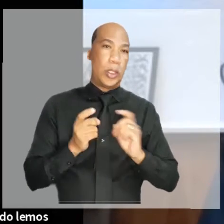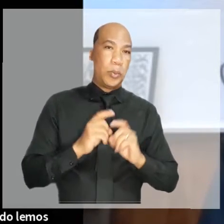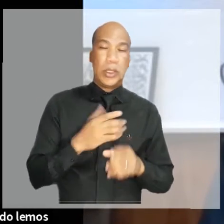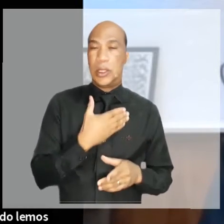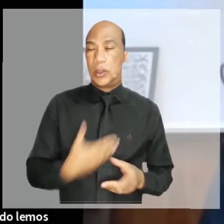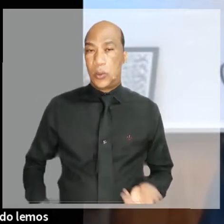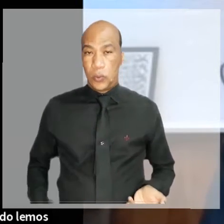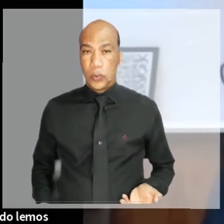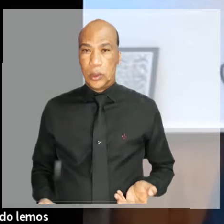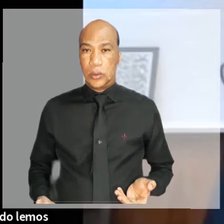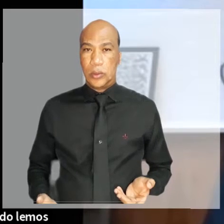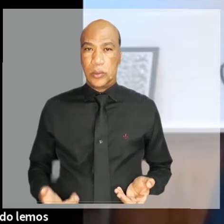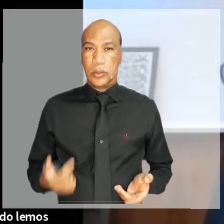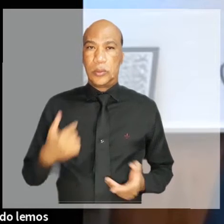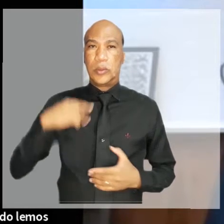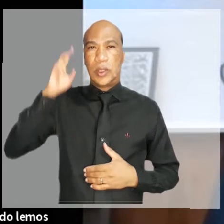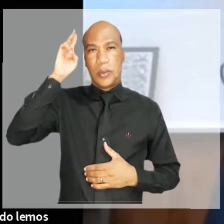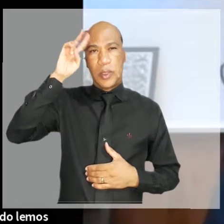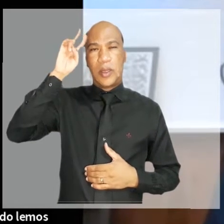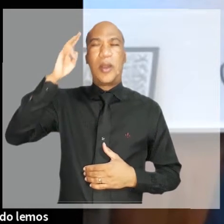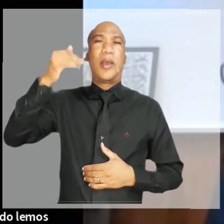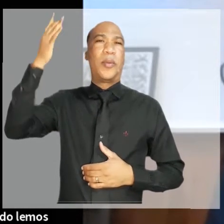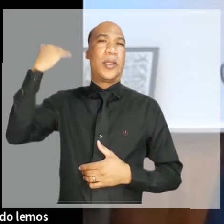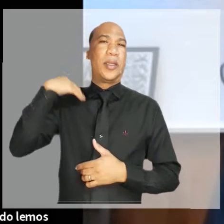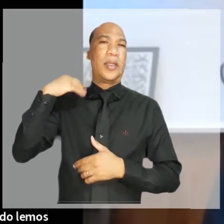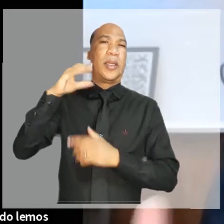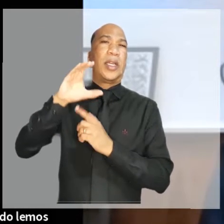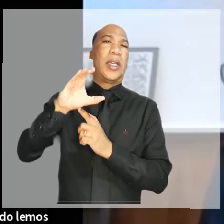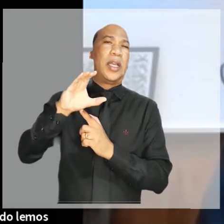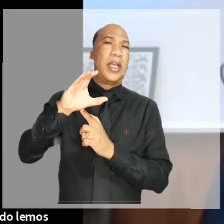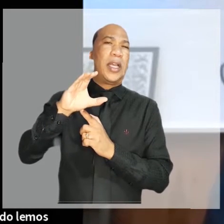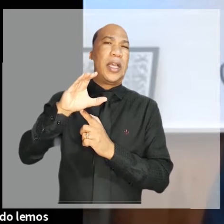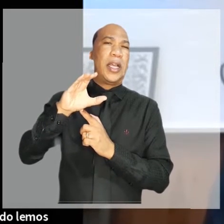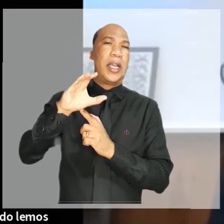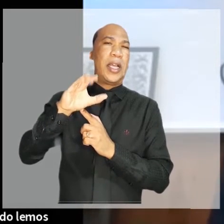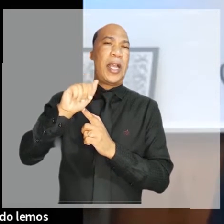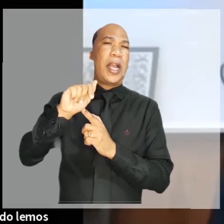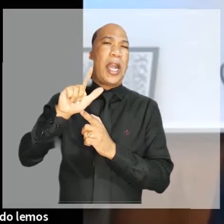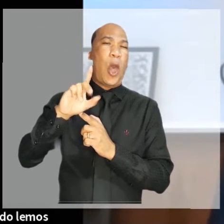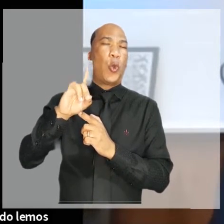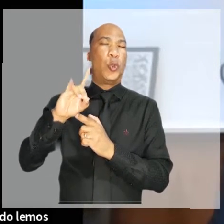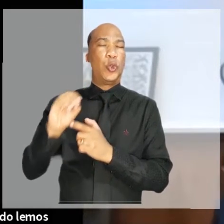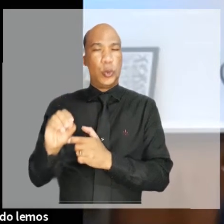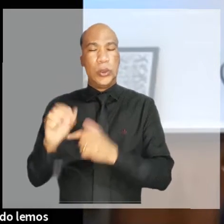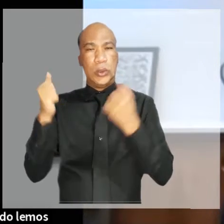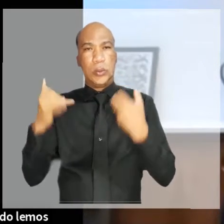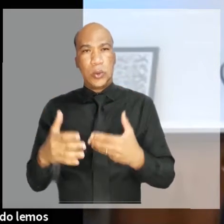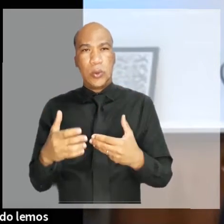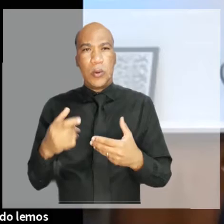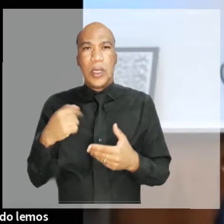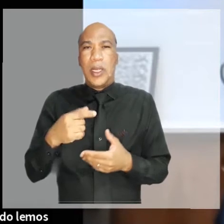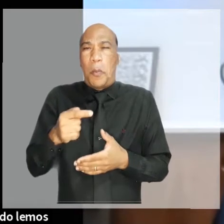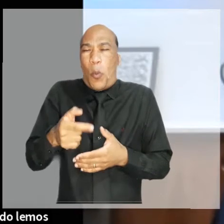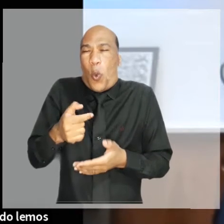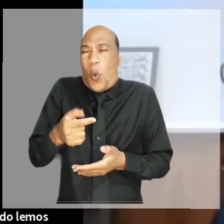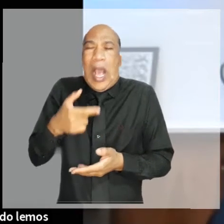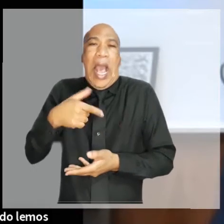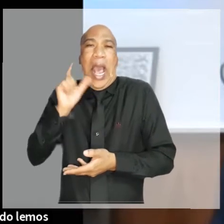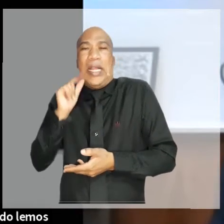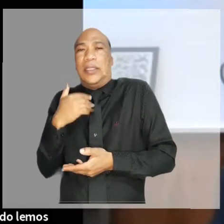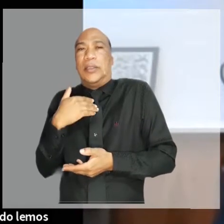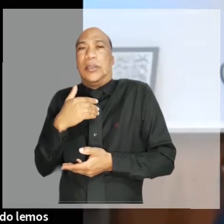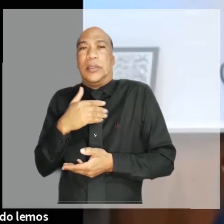de falecer, ele escreveu um artigo na Folha de São Paulo justamente se preocupando se a LGPD